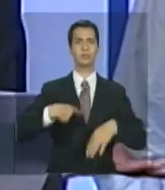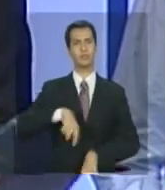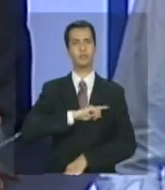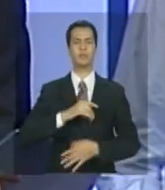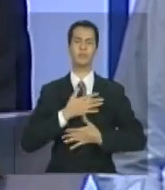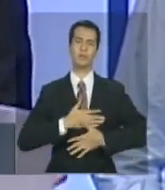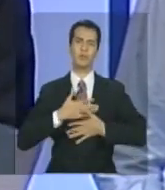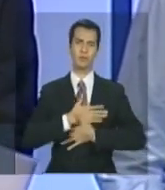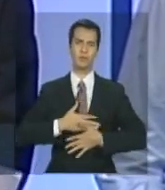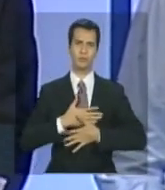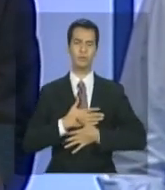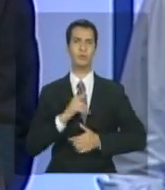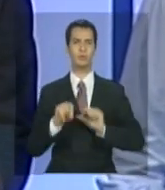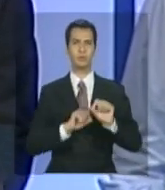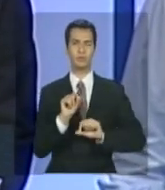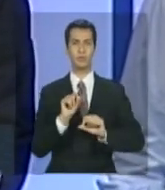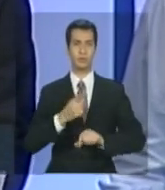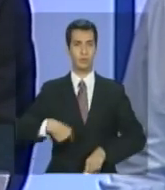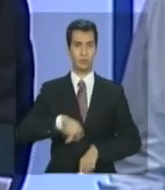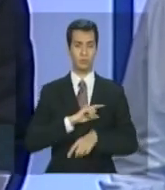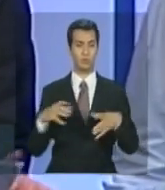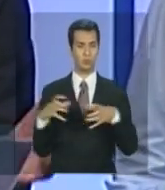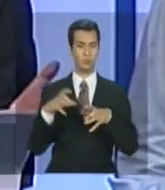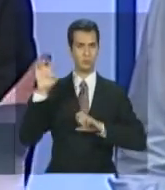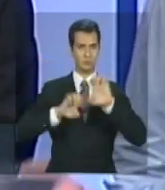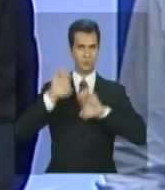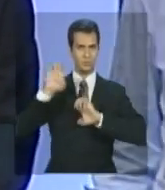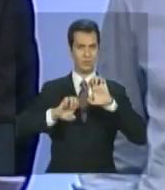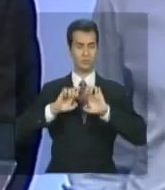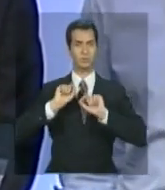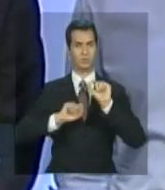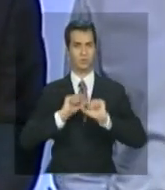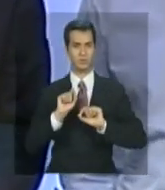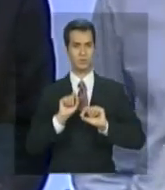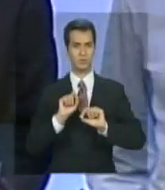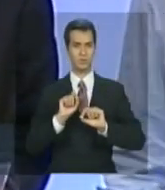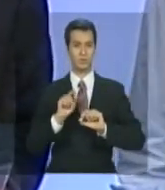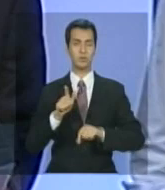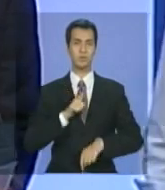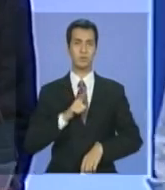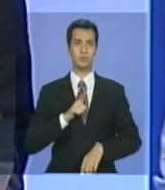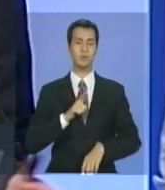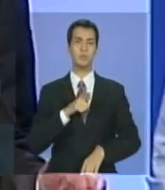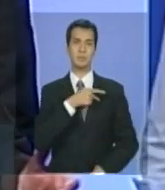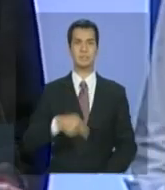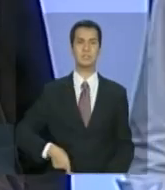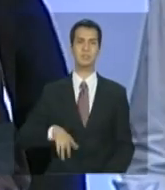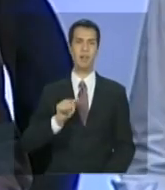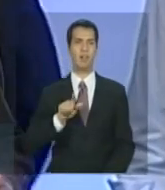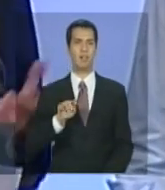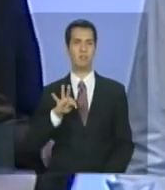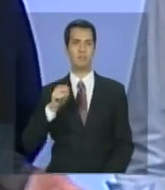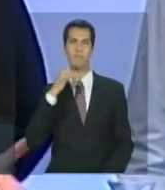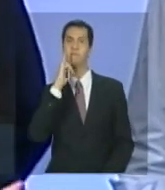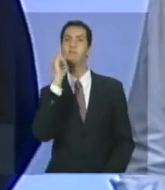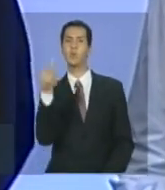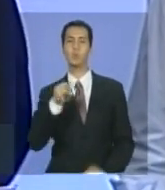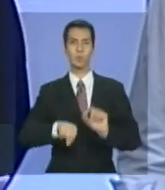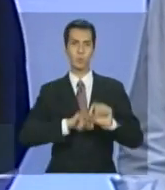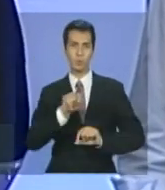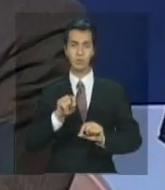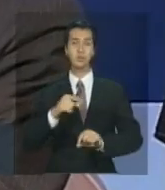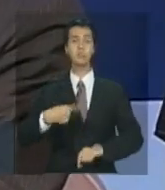grupo, e essa foi também uma das ações que foi comentada pelo presidente Alerta para a senhora, nós chegamos a